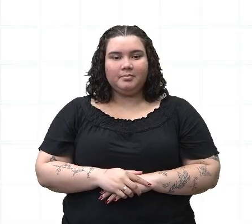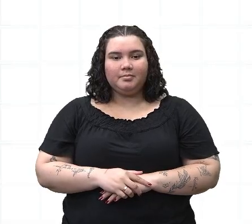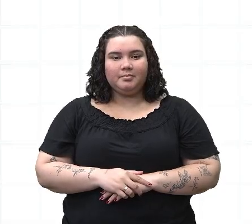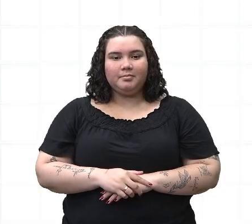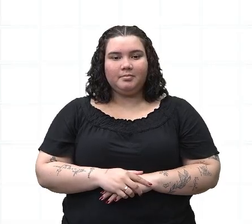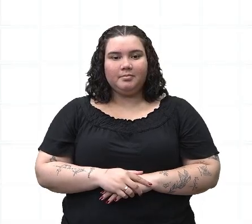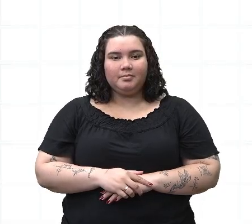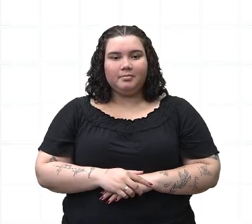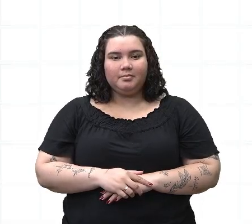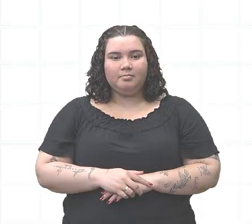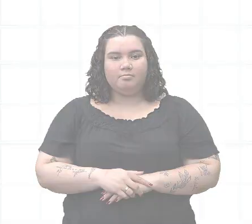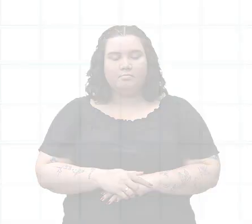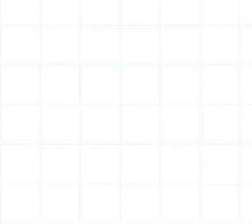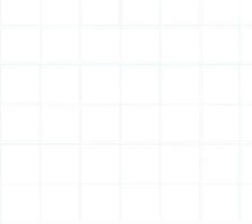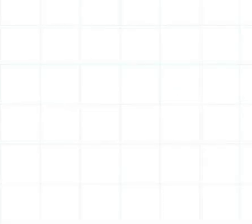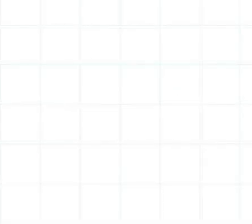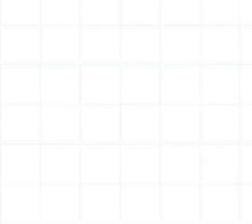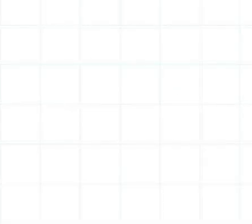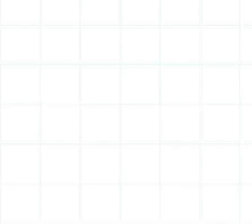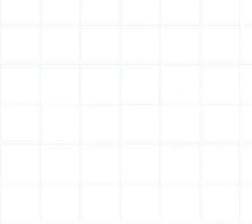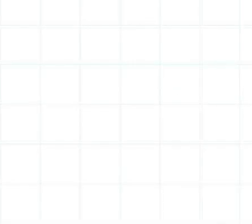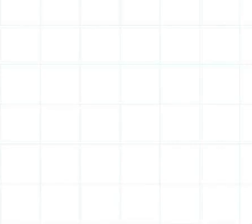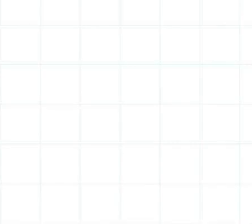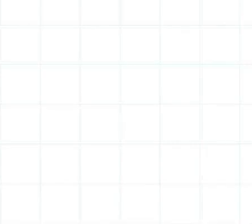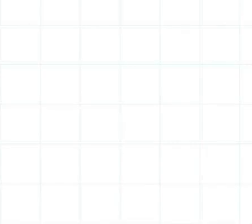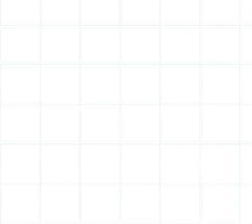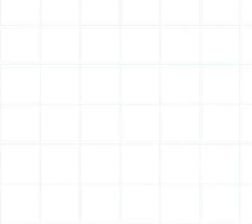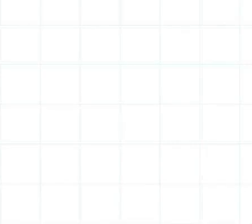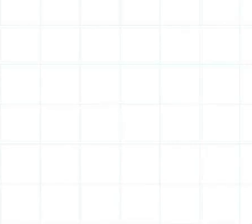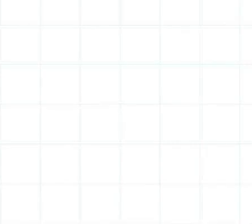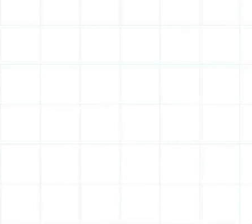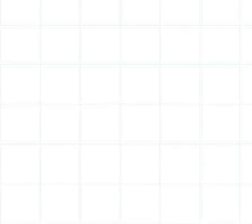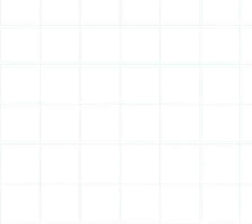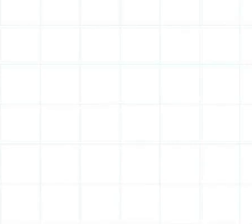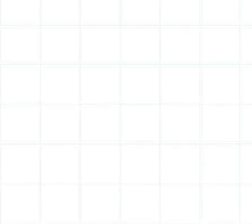sabe que não é isso mais ou menos que a gente encontra pela